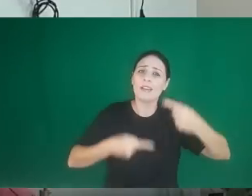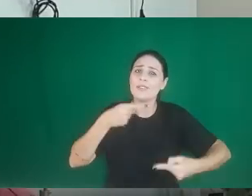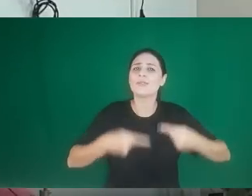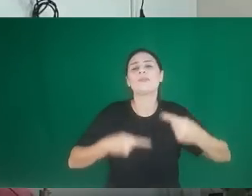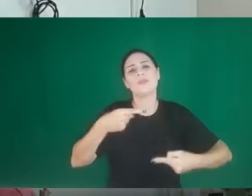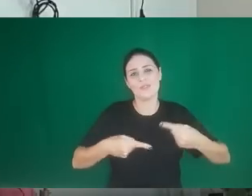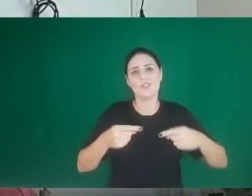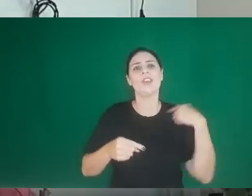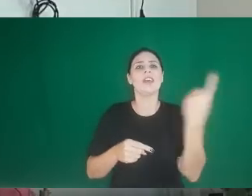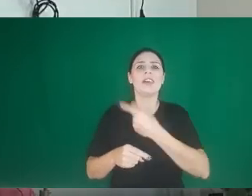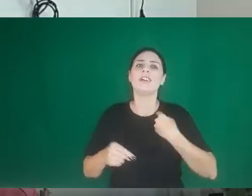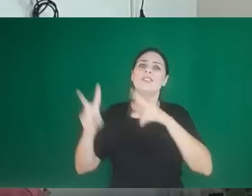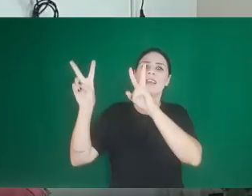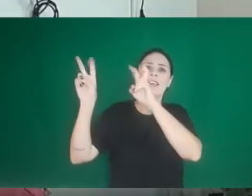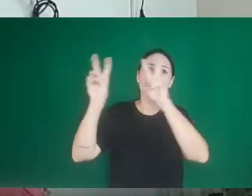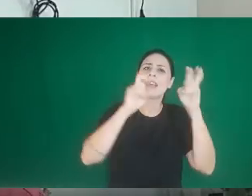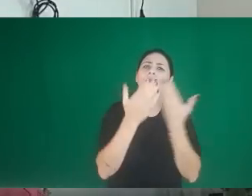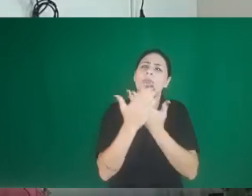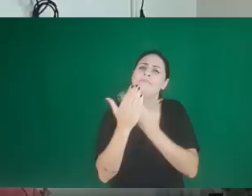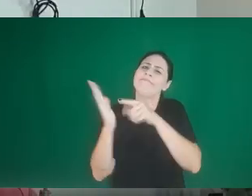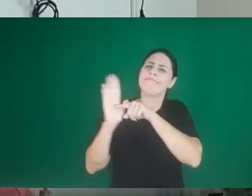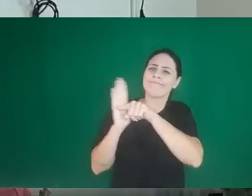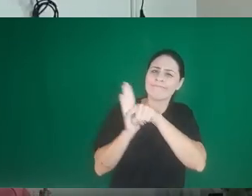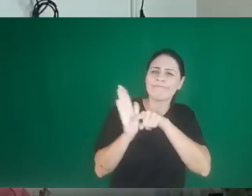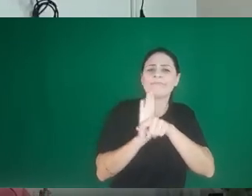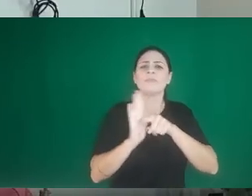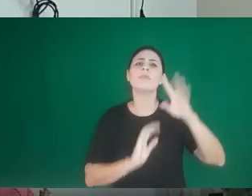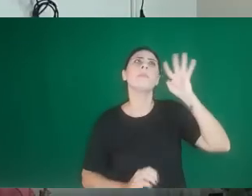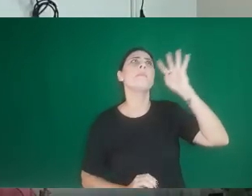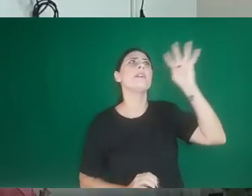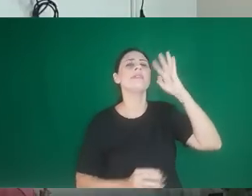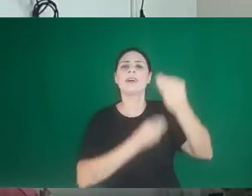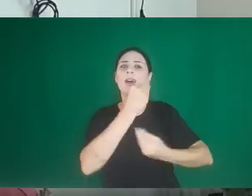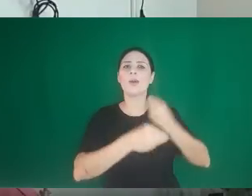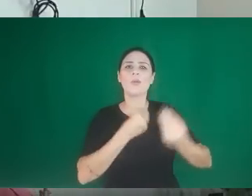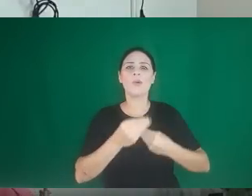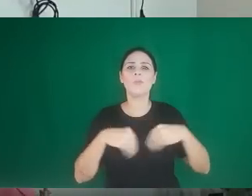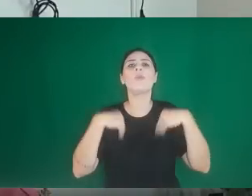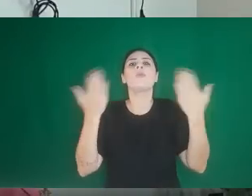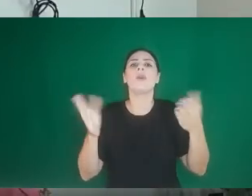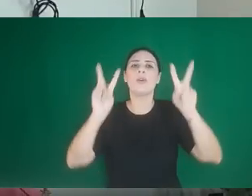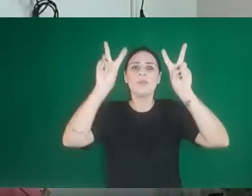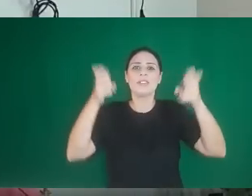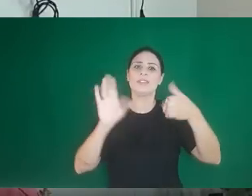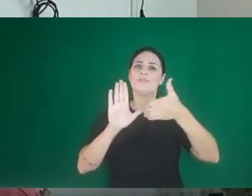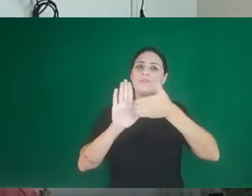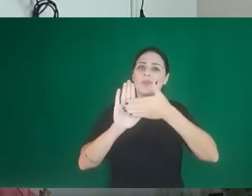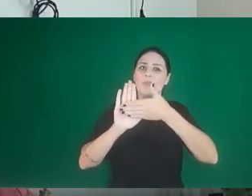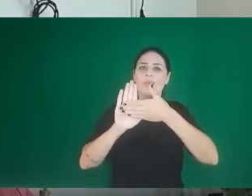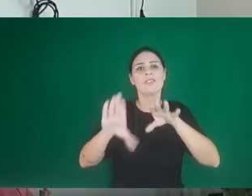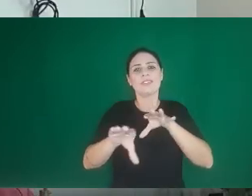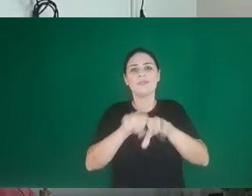porque se a gente for abordar todos os nossos estudos e pensar no tema que a gente propôs aqui